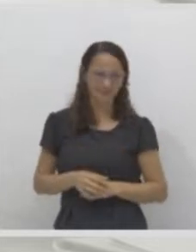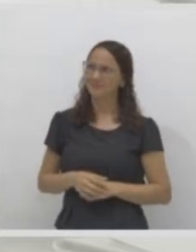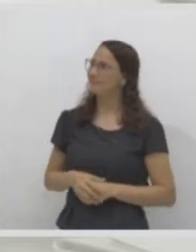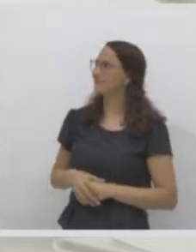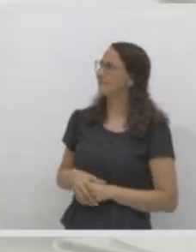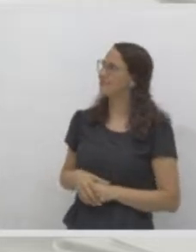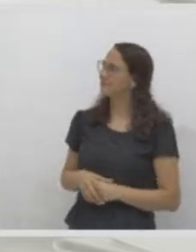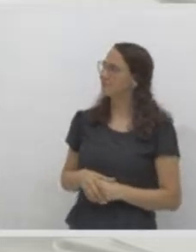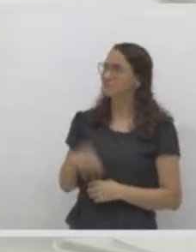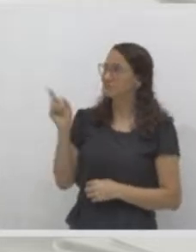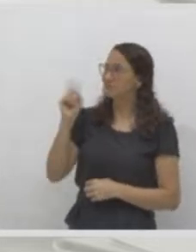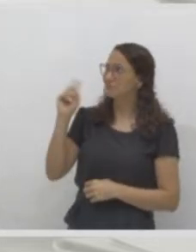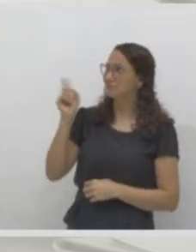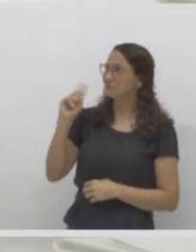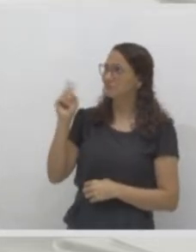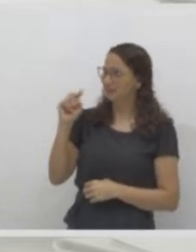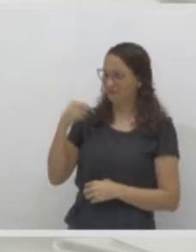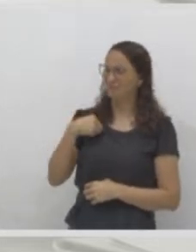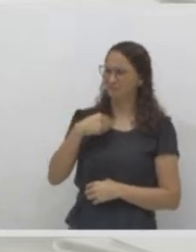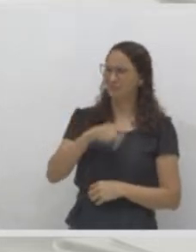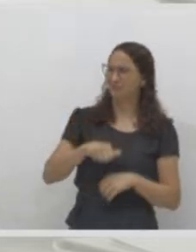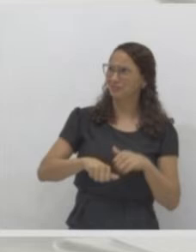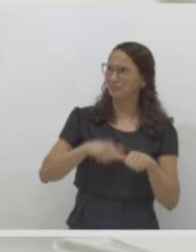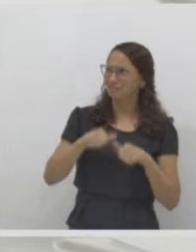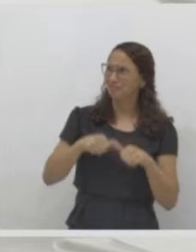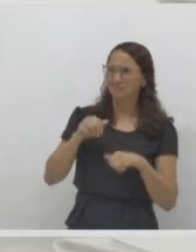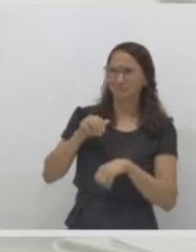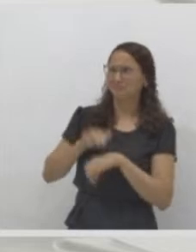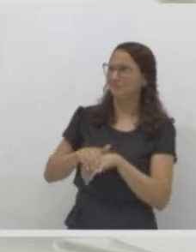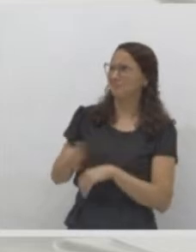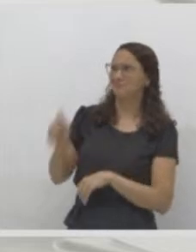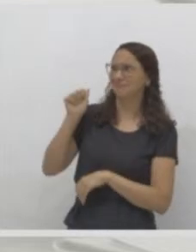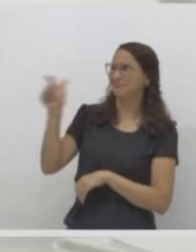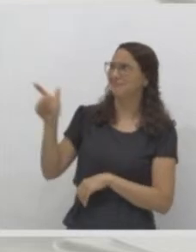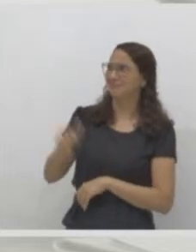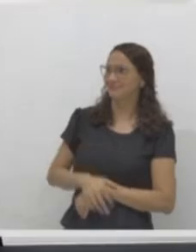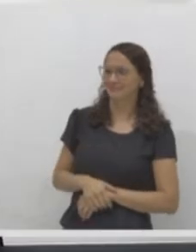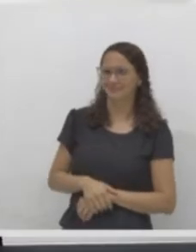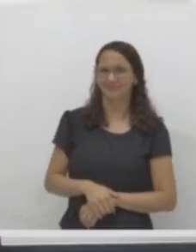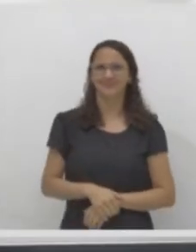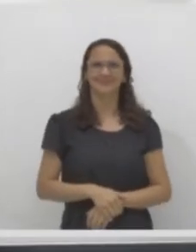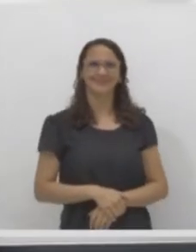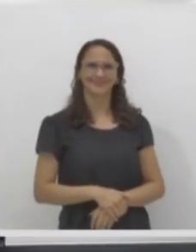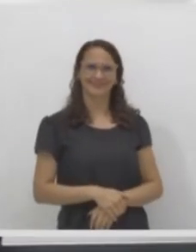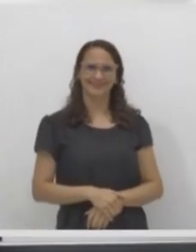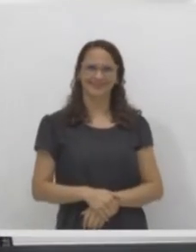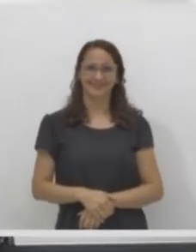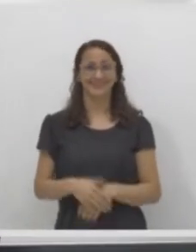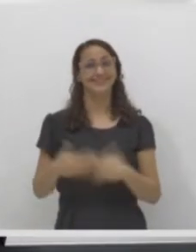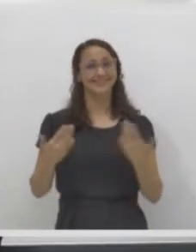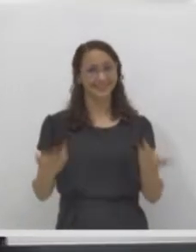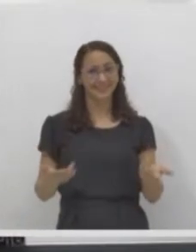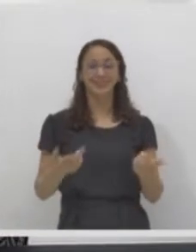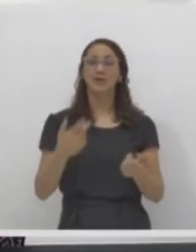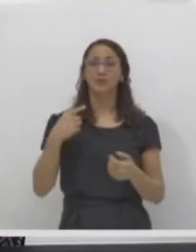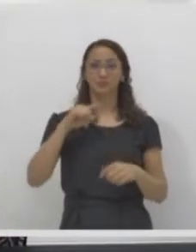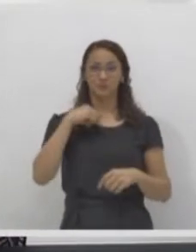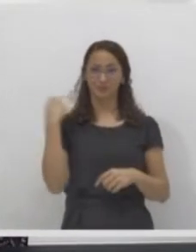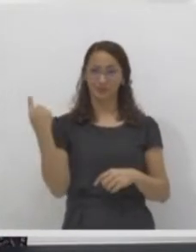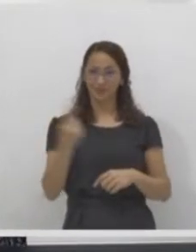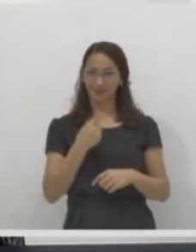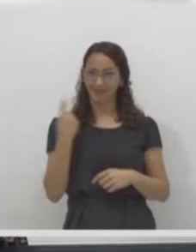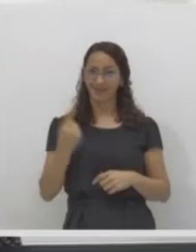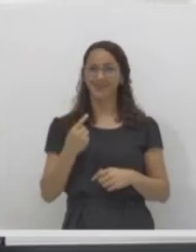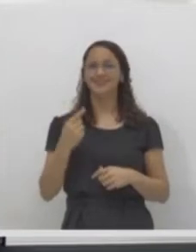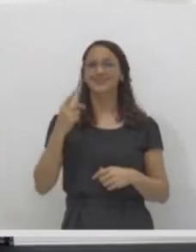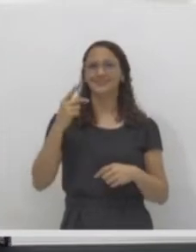Lua: não mais do que nós. Vocês entenderam a resposta do Horácio? Ele disse que nós, pessoas, nós seres humanos, no caso dele,